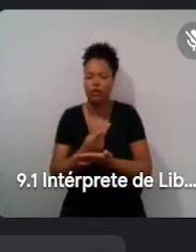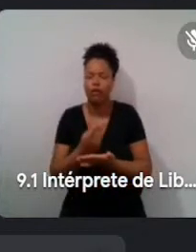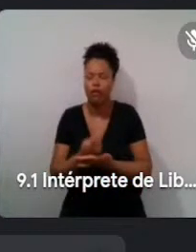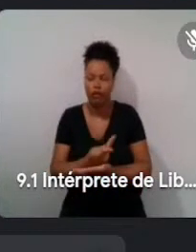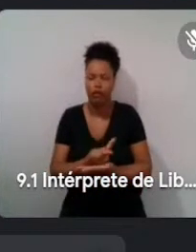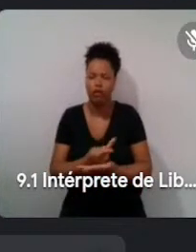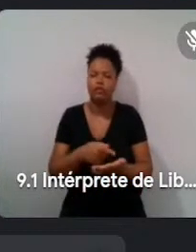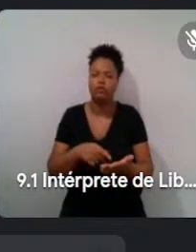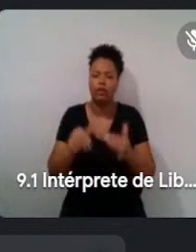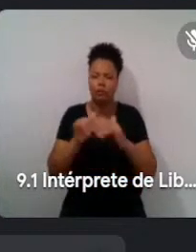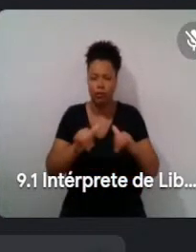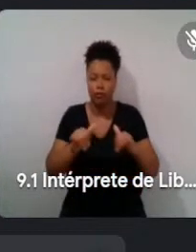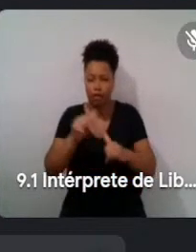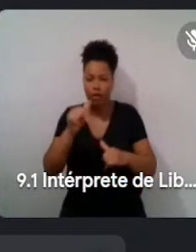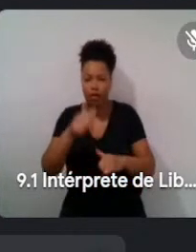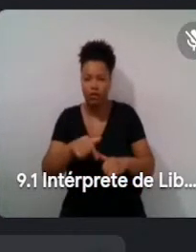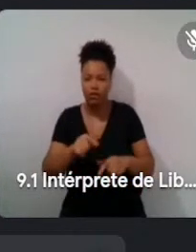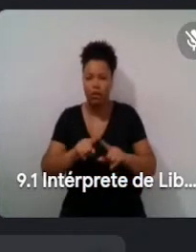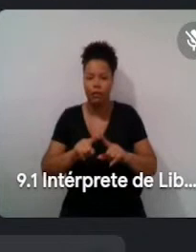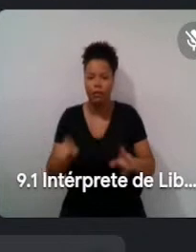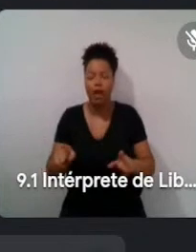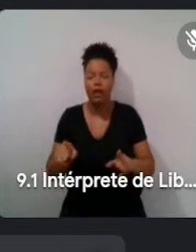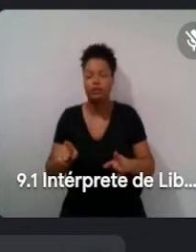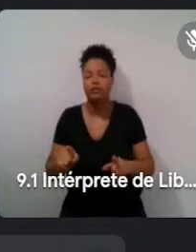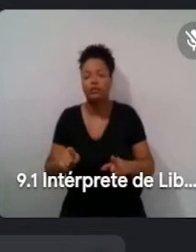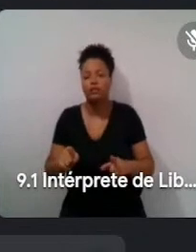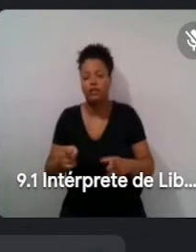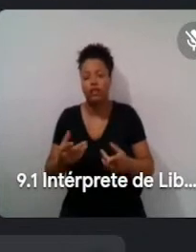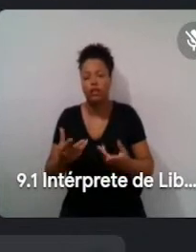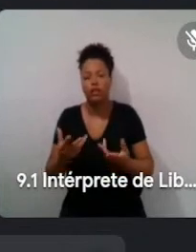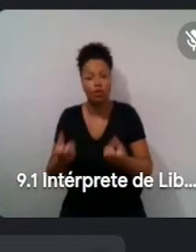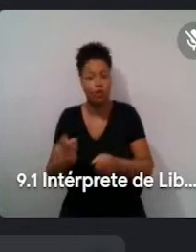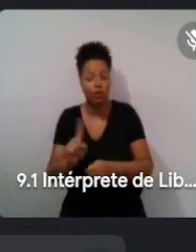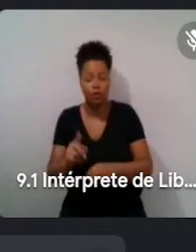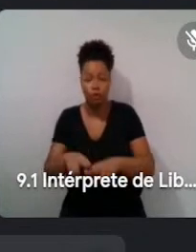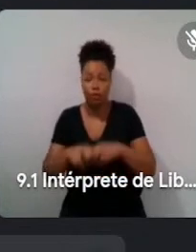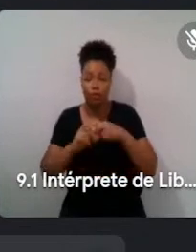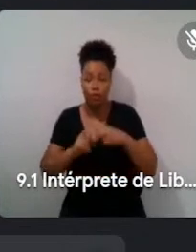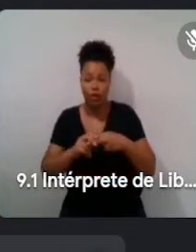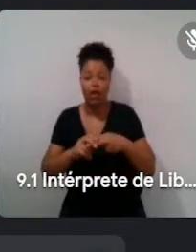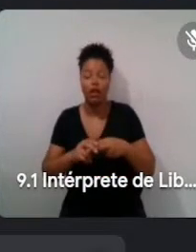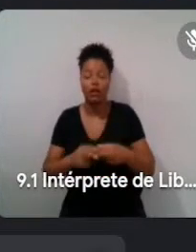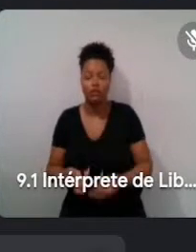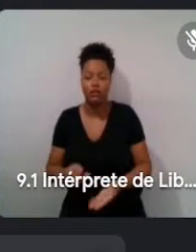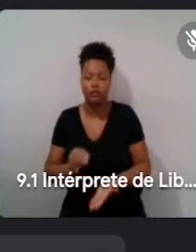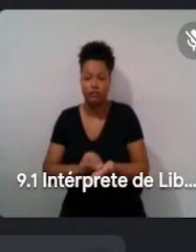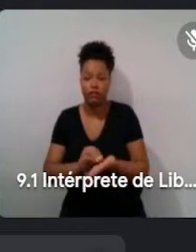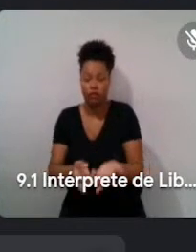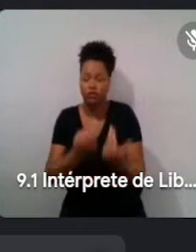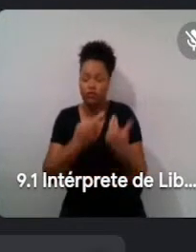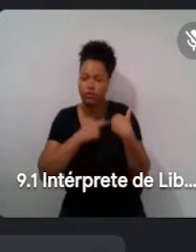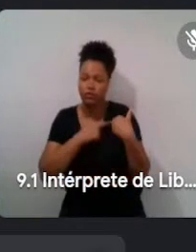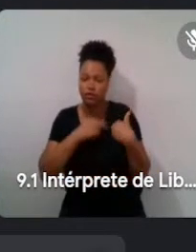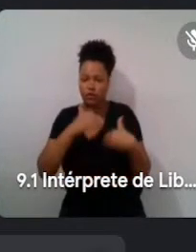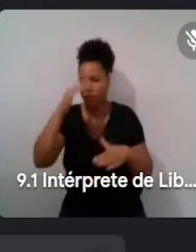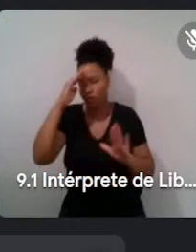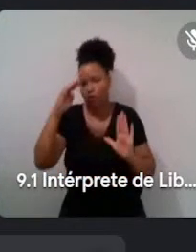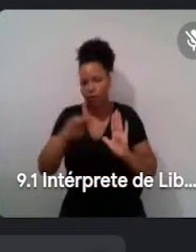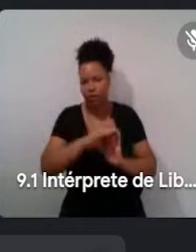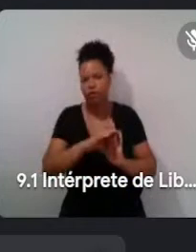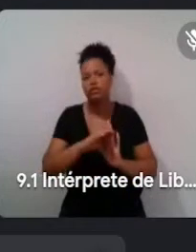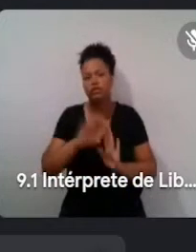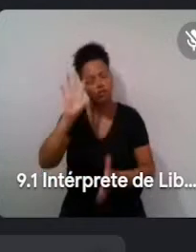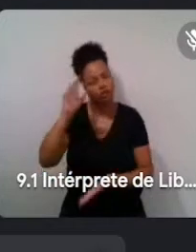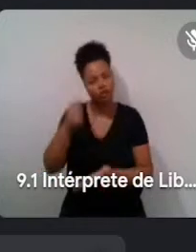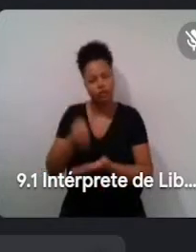relação a não responsabilidade em relação à aplicação de multa por descumprimento de decisão